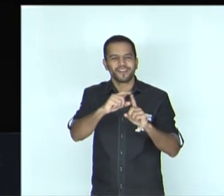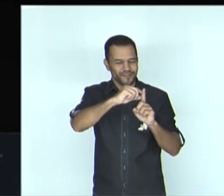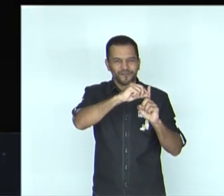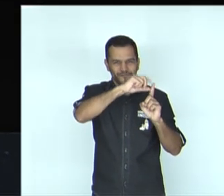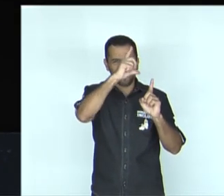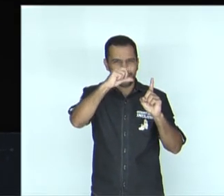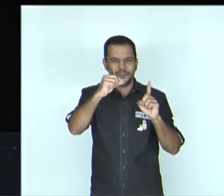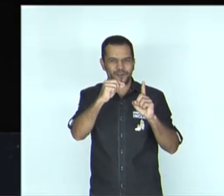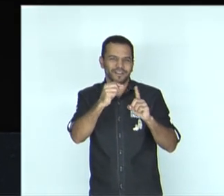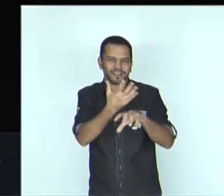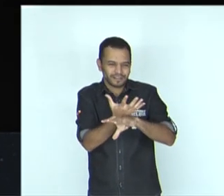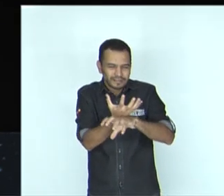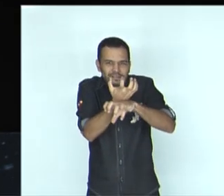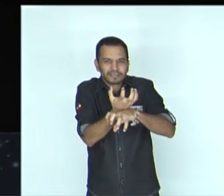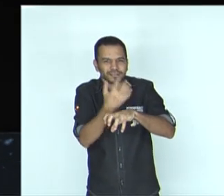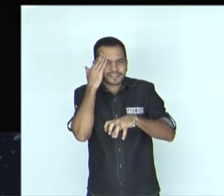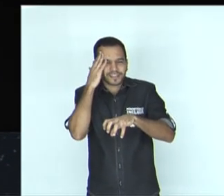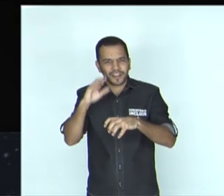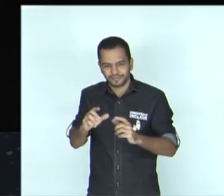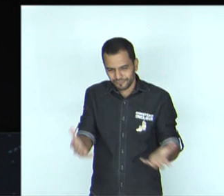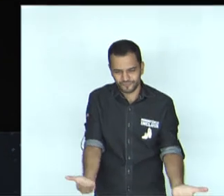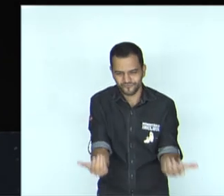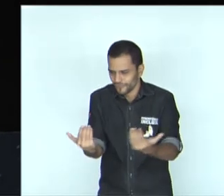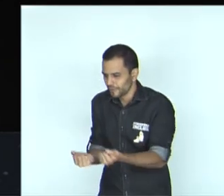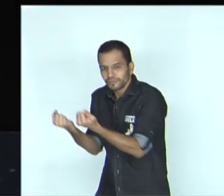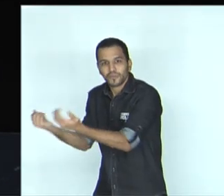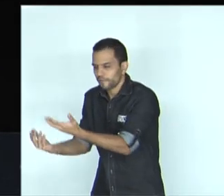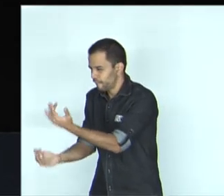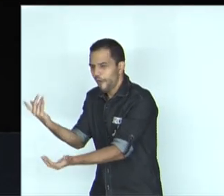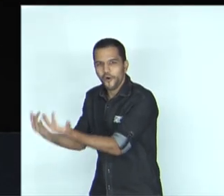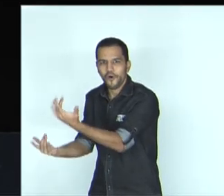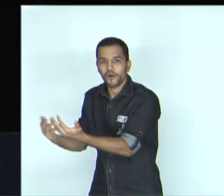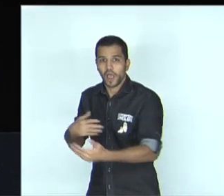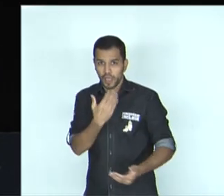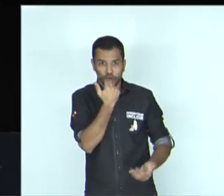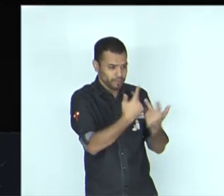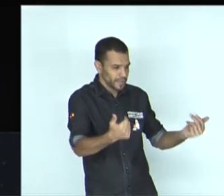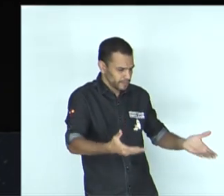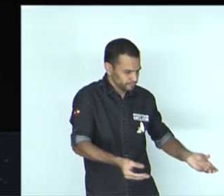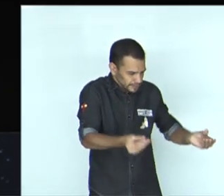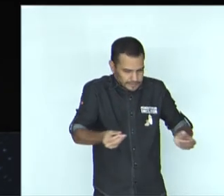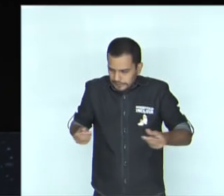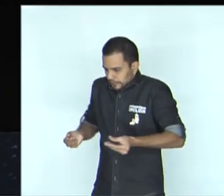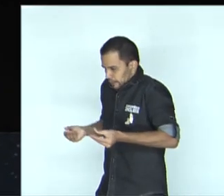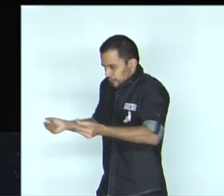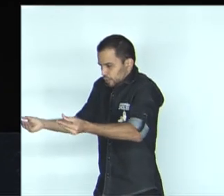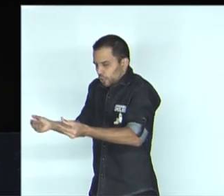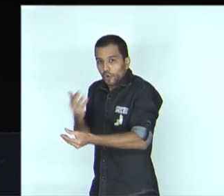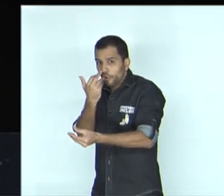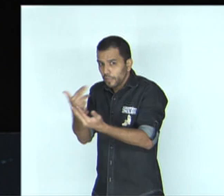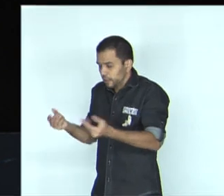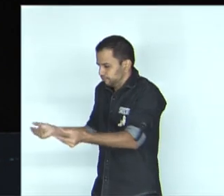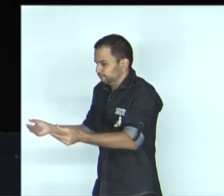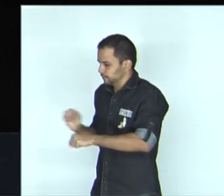os fornos, que viravam o quê? Comida para as pessoas. Ou seja, no final das contas, eu cuido dos lírios, mas eu quero